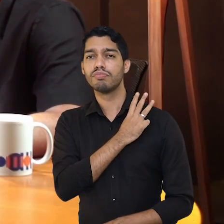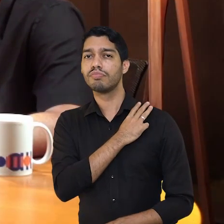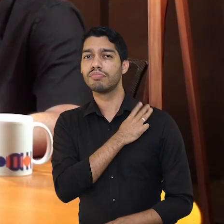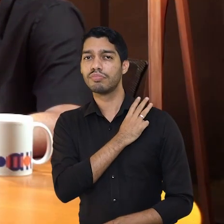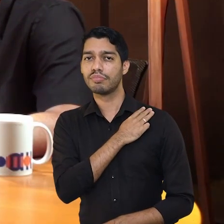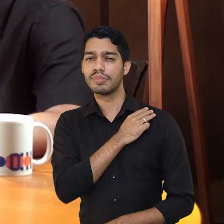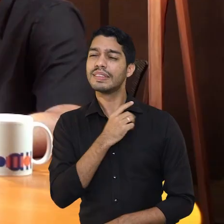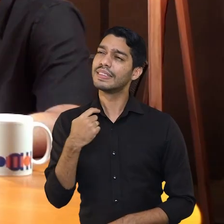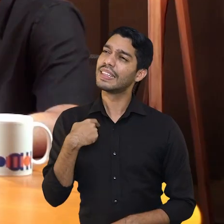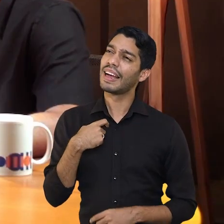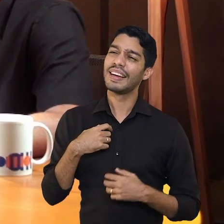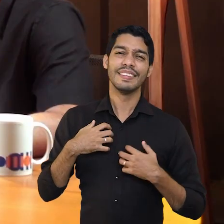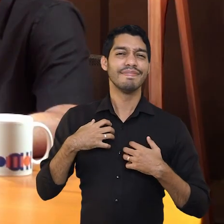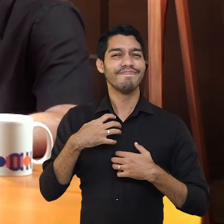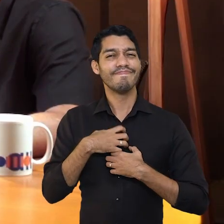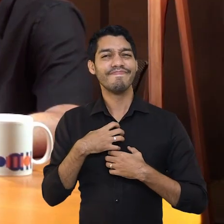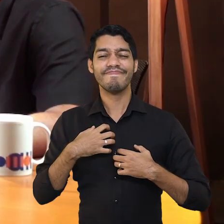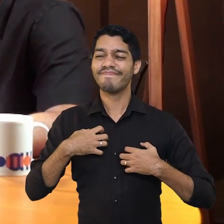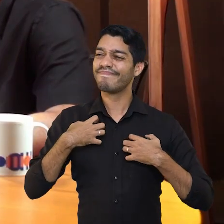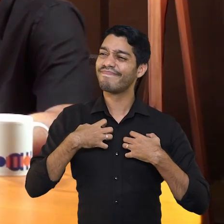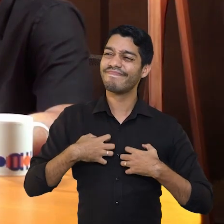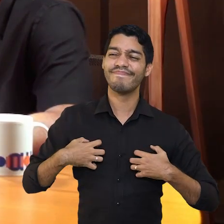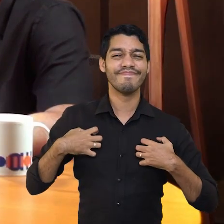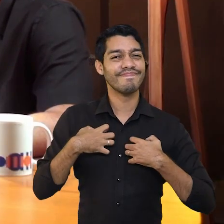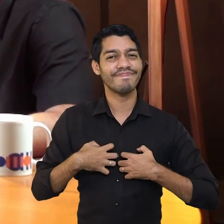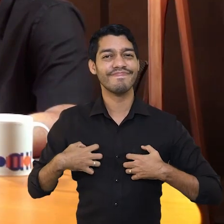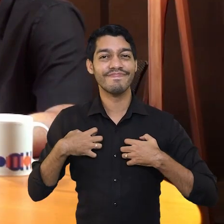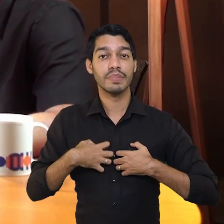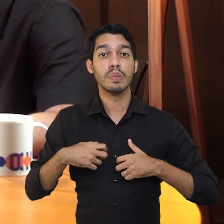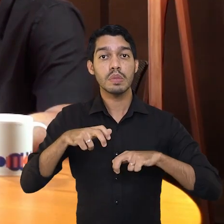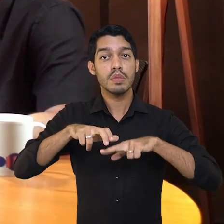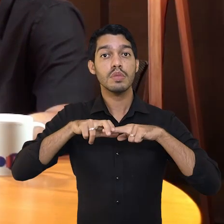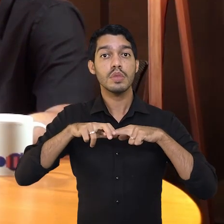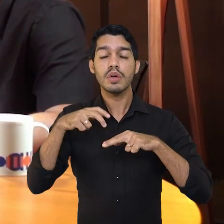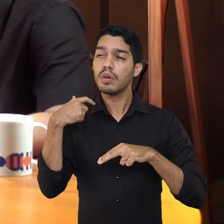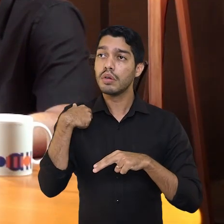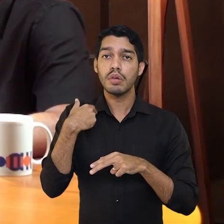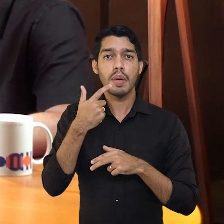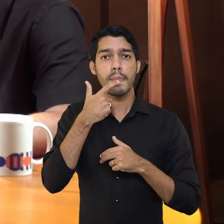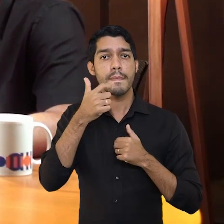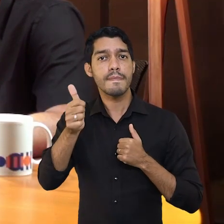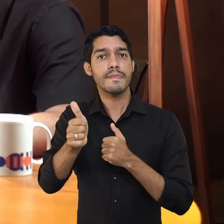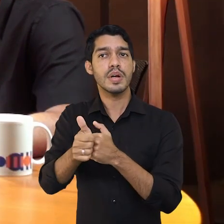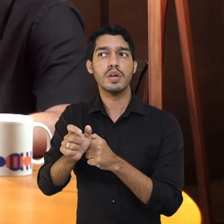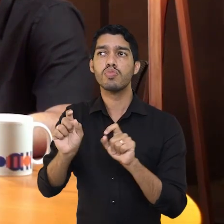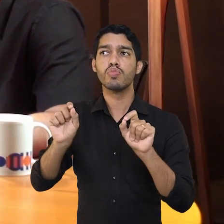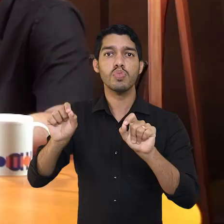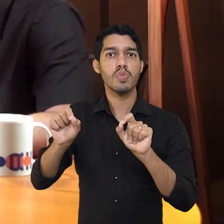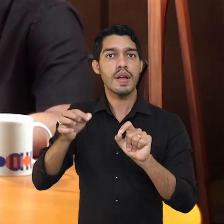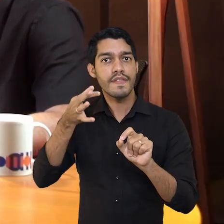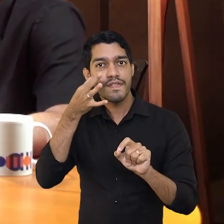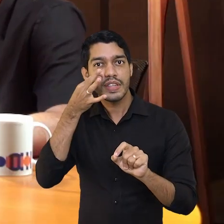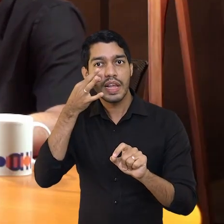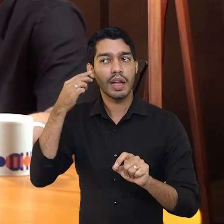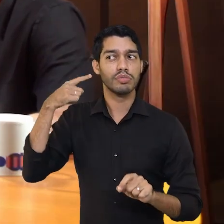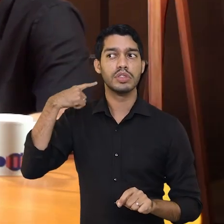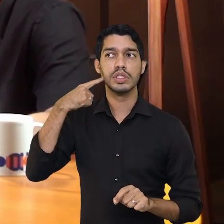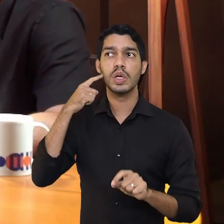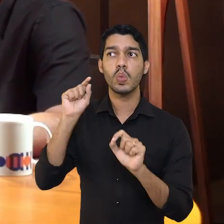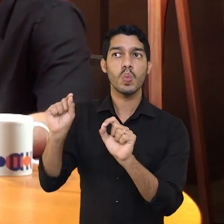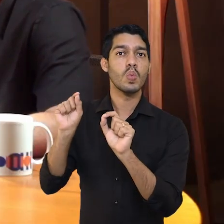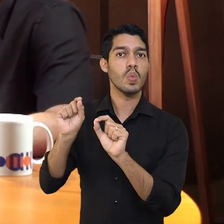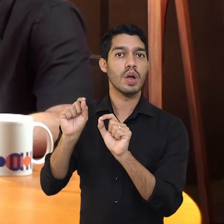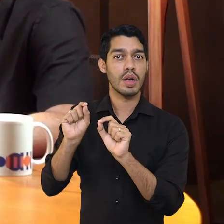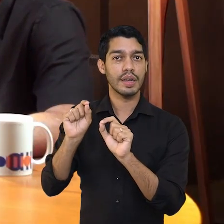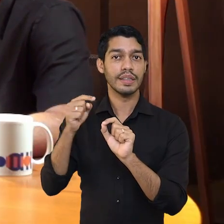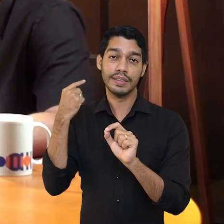comecei a sentir uma certa inquietação, porque eu comecei a me aproximar um pouco mais do que era o mundo real da profissão do direito, né?